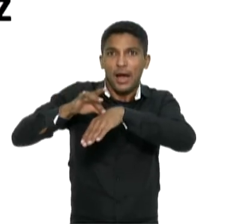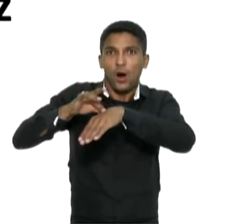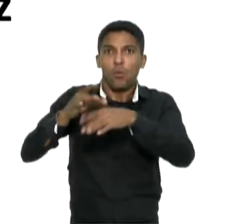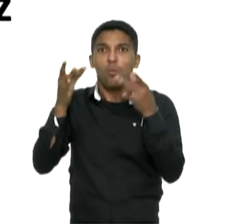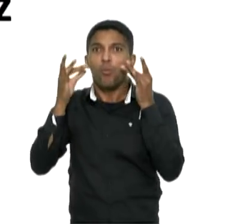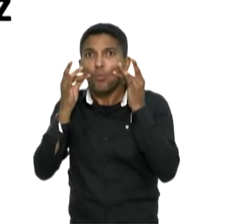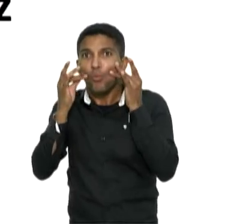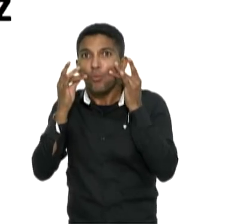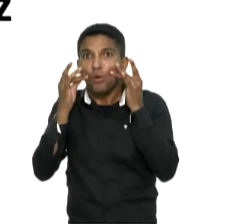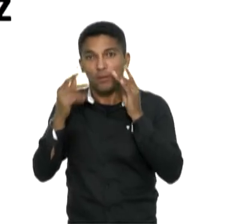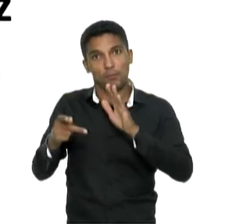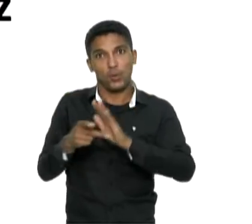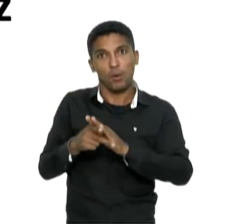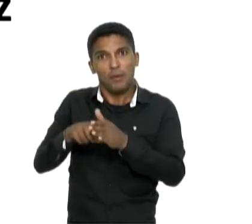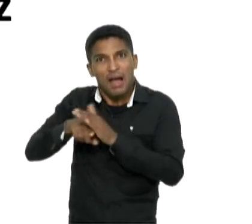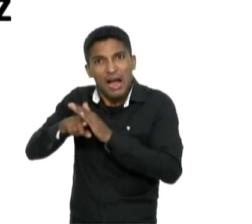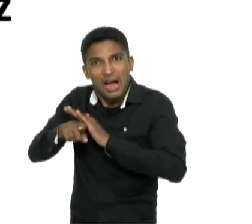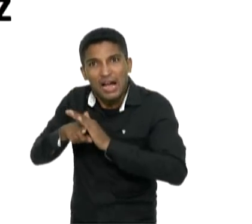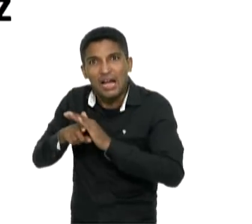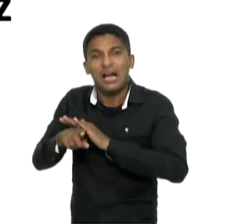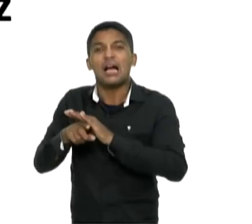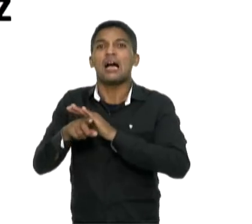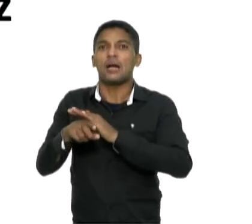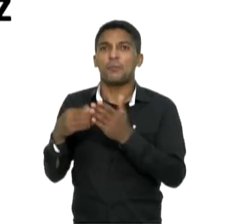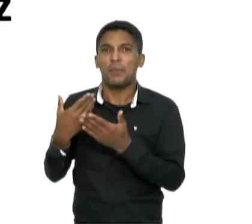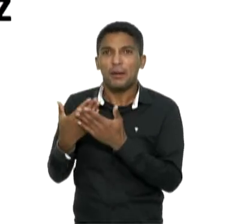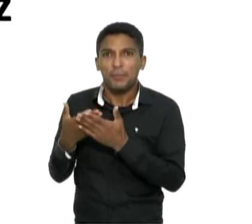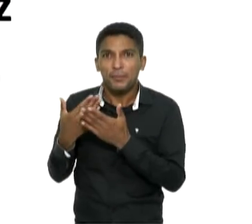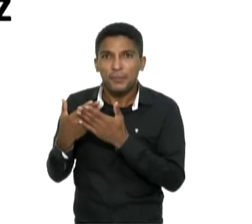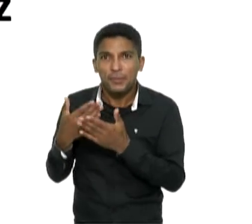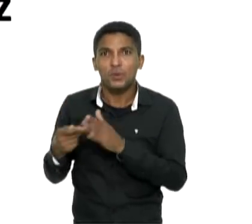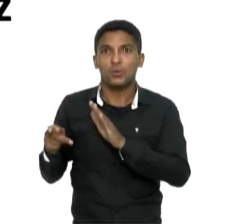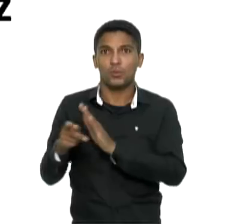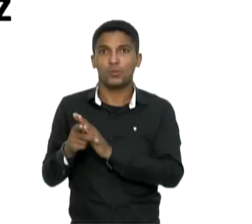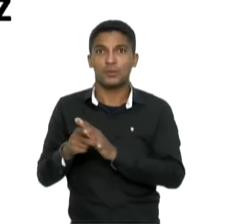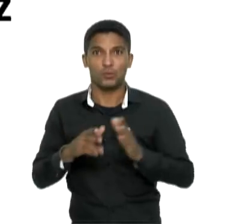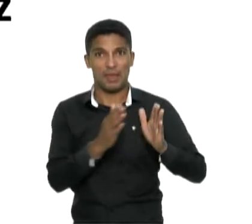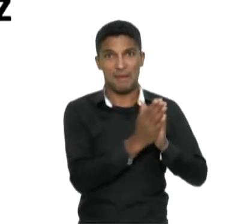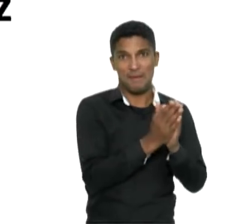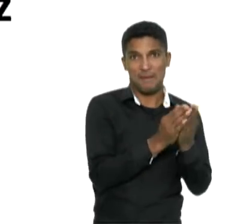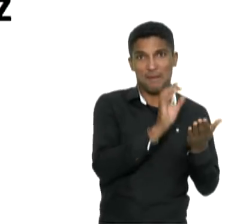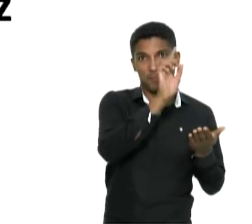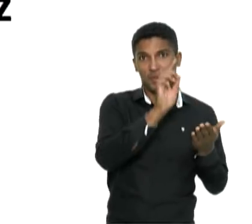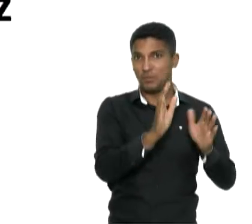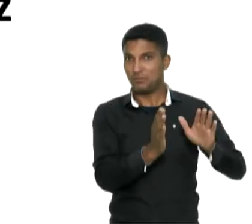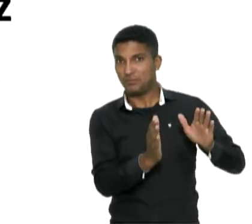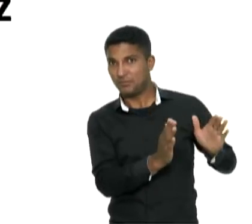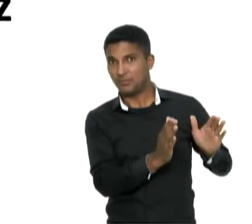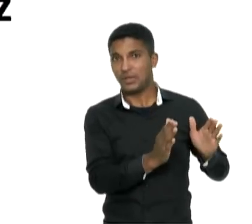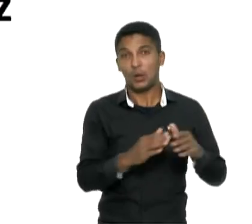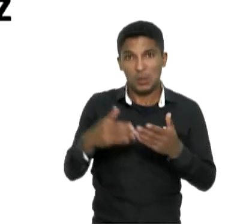mais racional. Já a emoção, agir com o coração. Então,